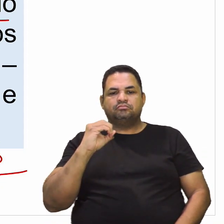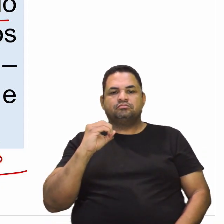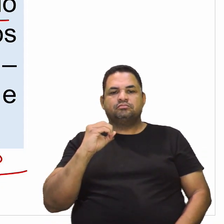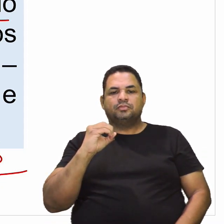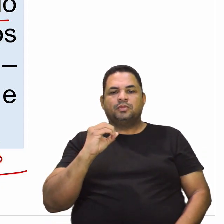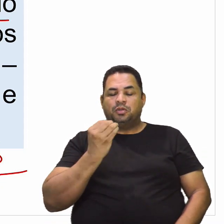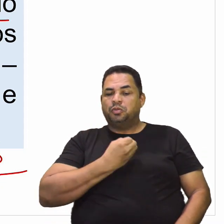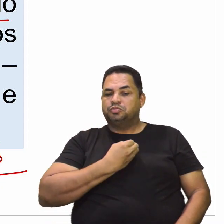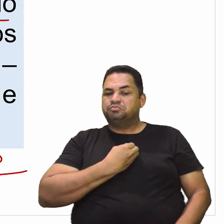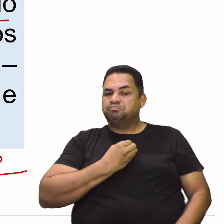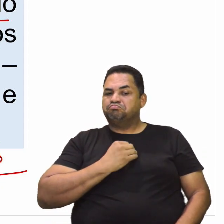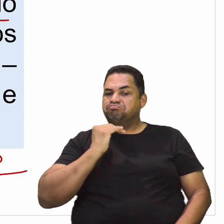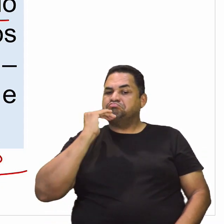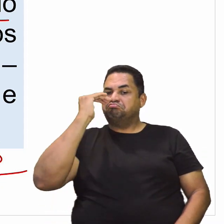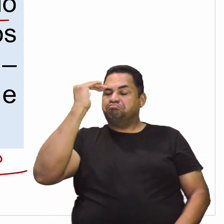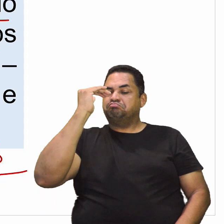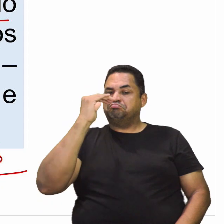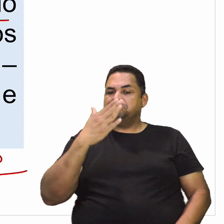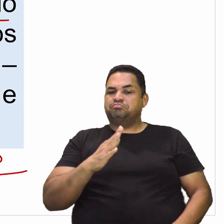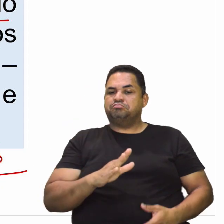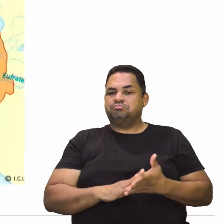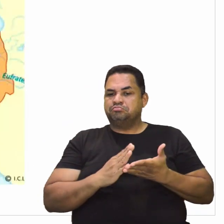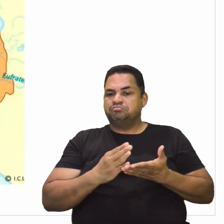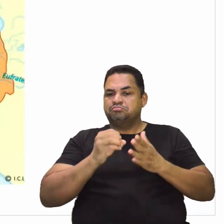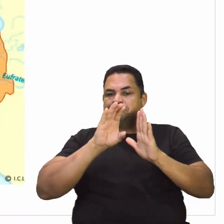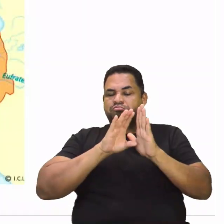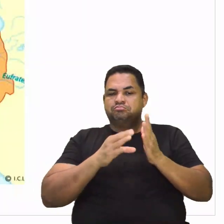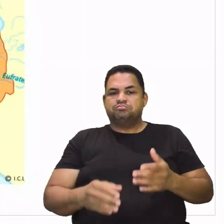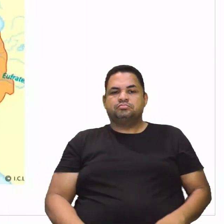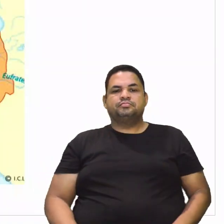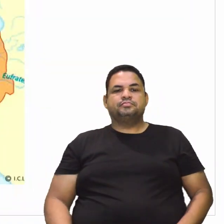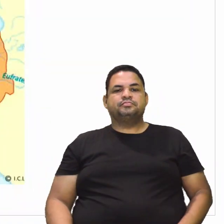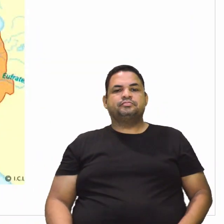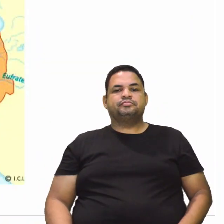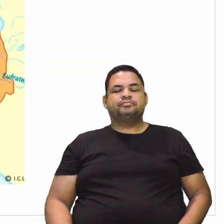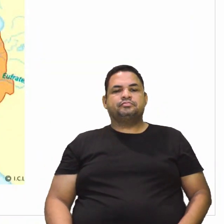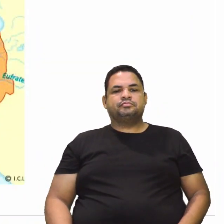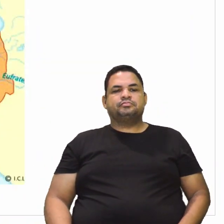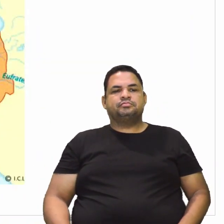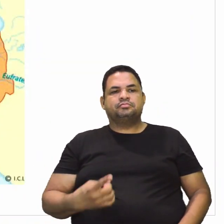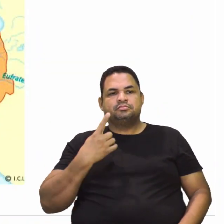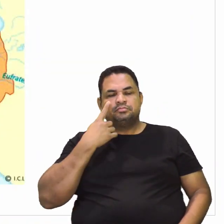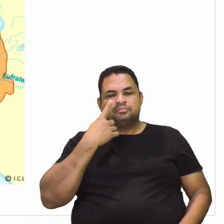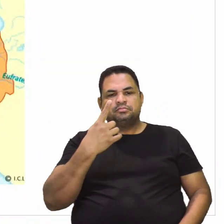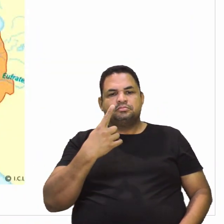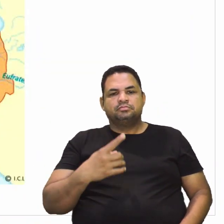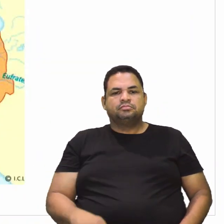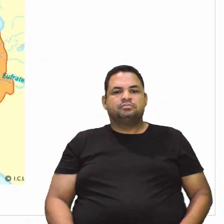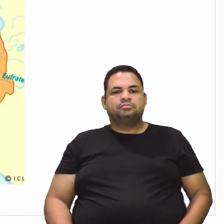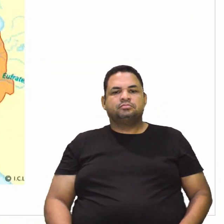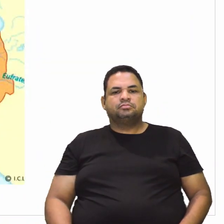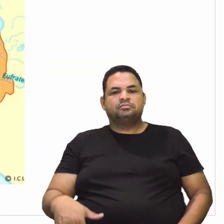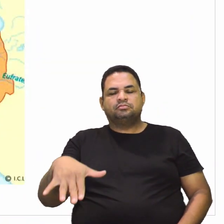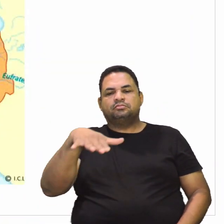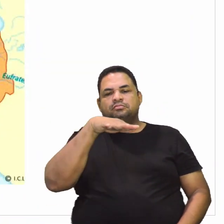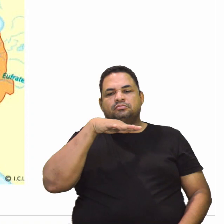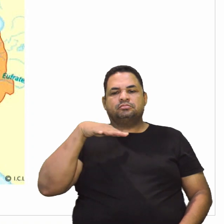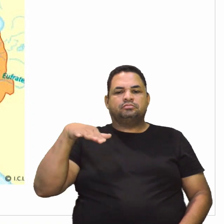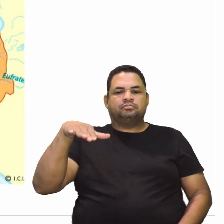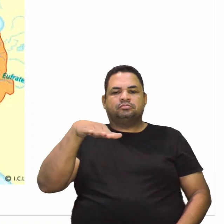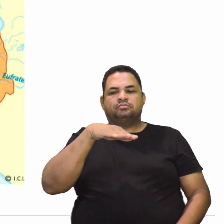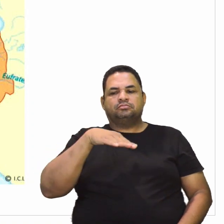expressivo para definir os povos germanos. Veja aí a região desses